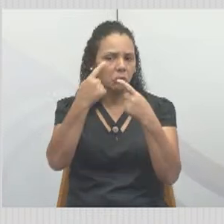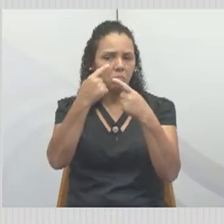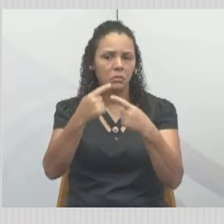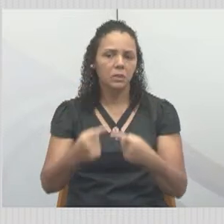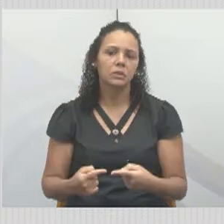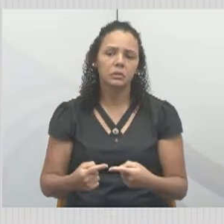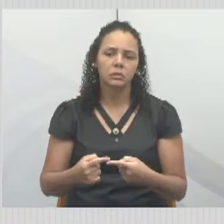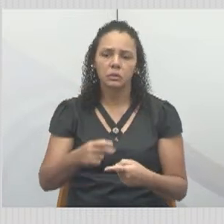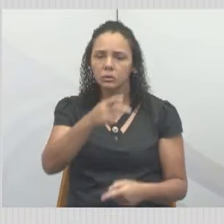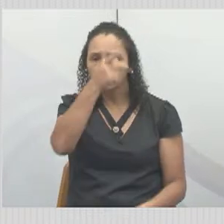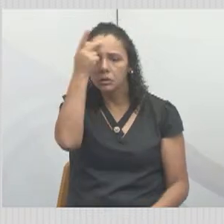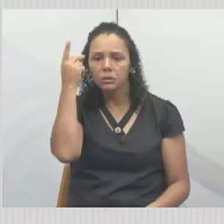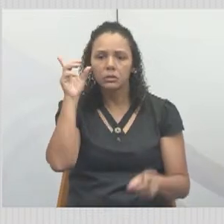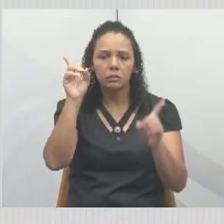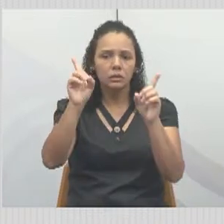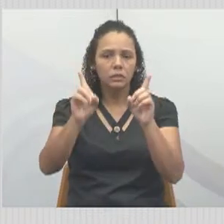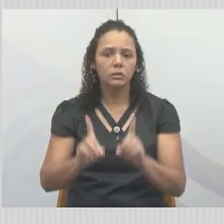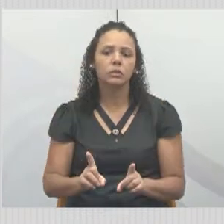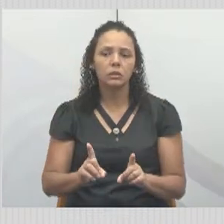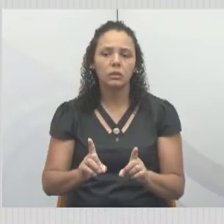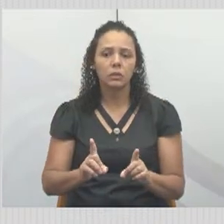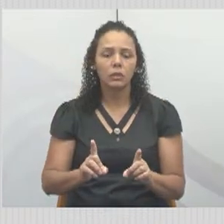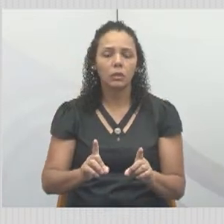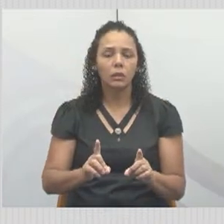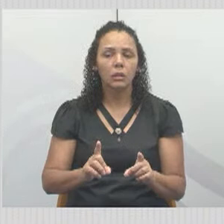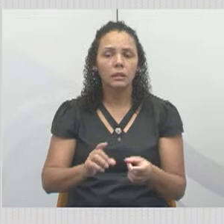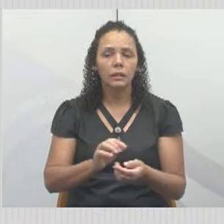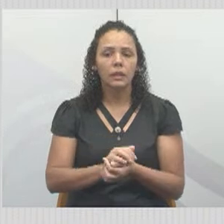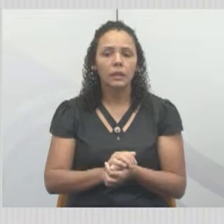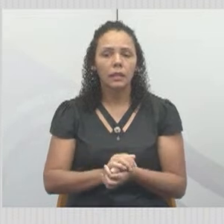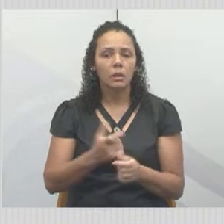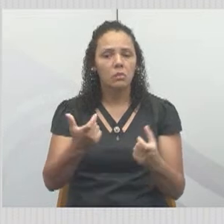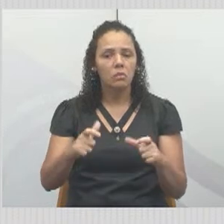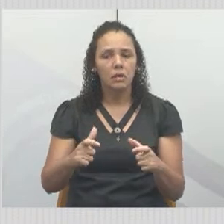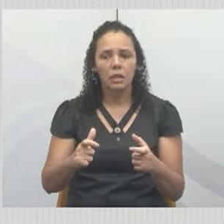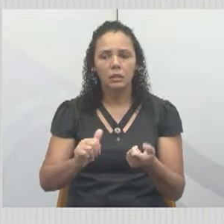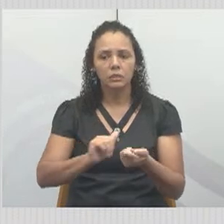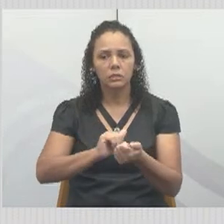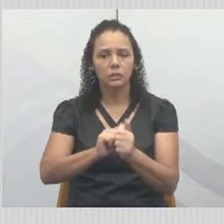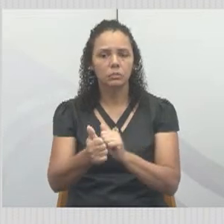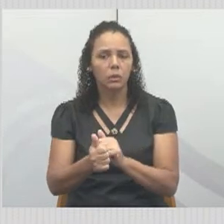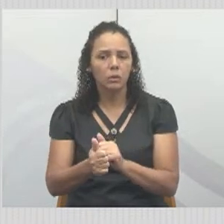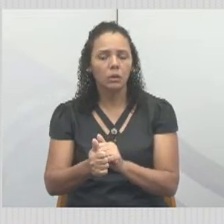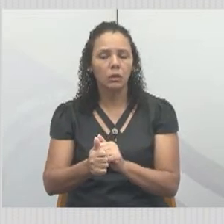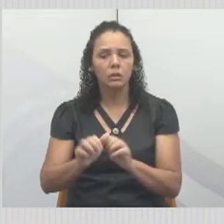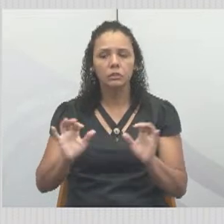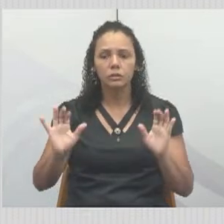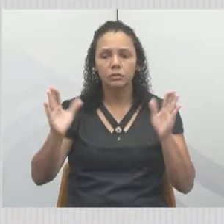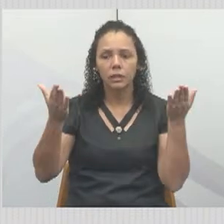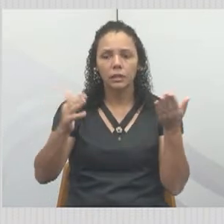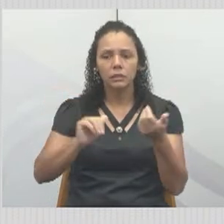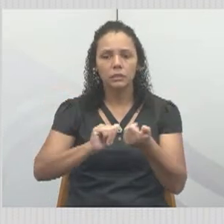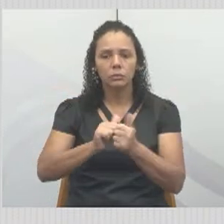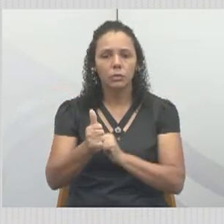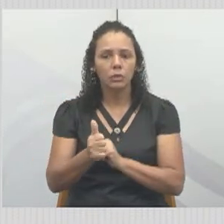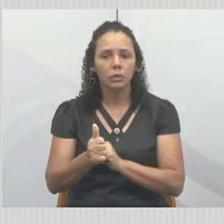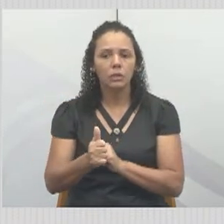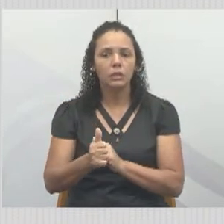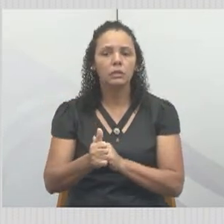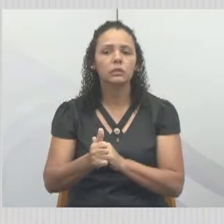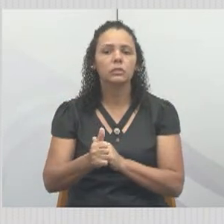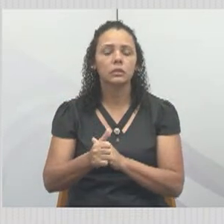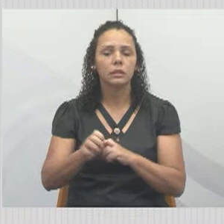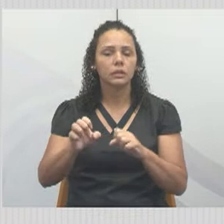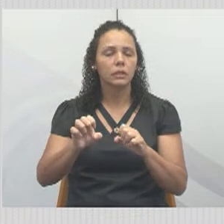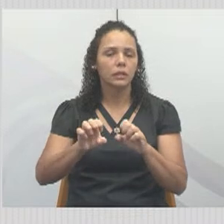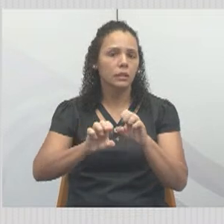deficiência, revitalização de espaços esportivos, eventos esportivos e implantação de equipamentos esportivos também.